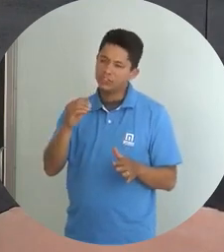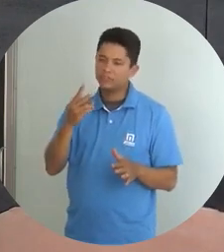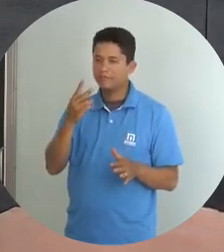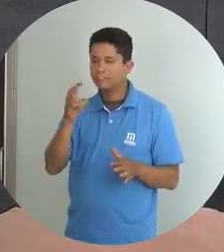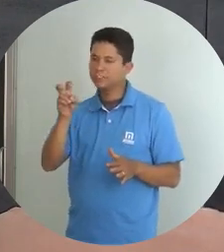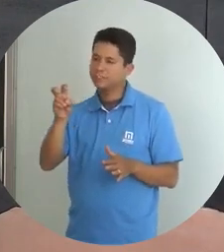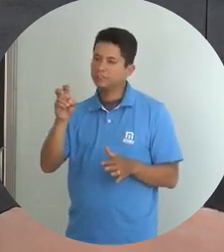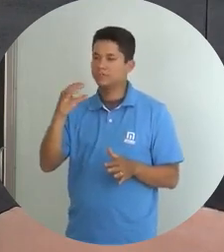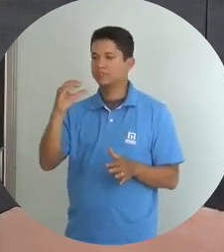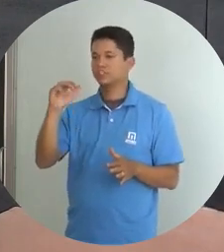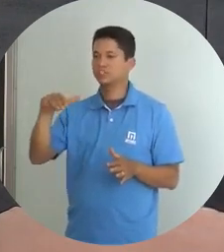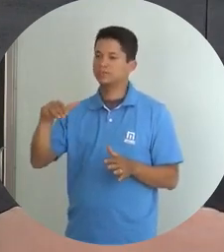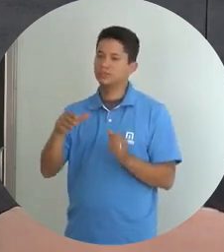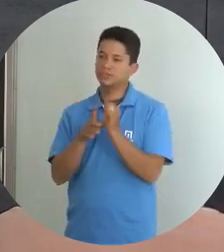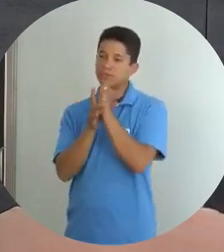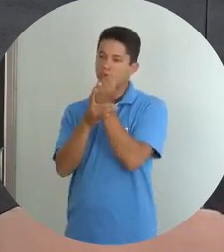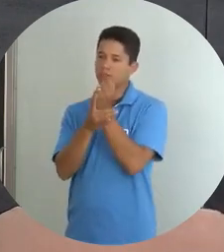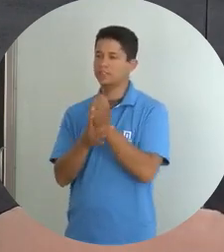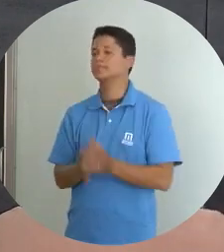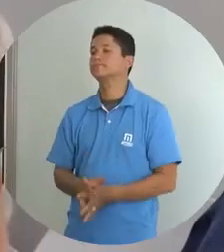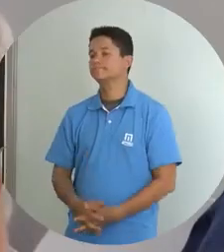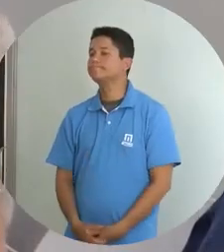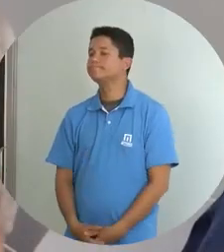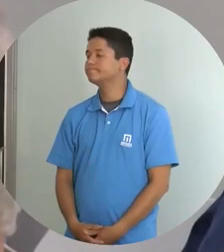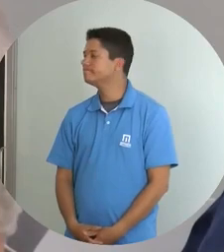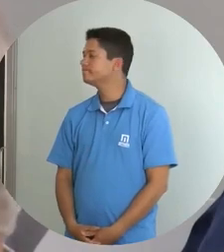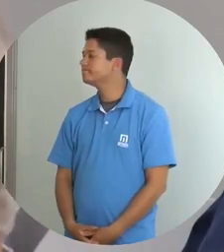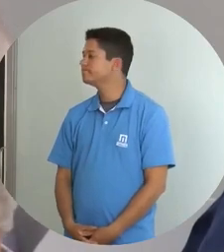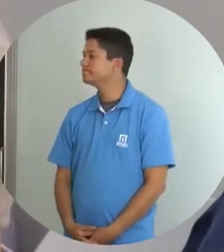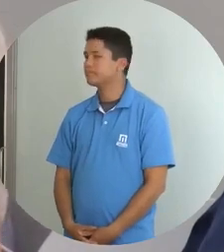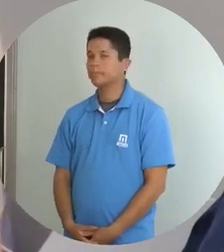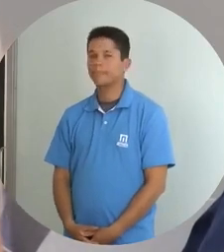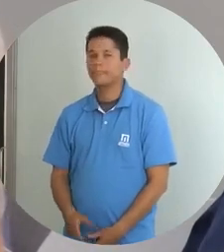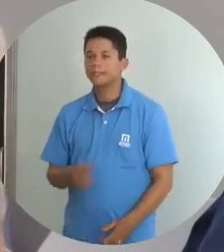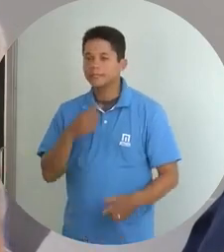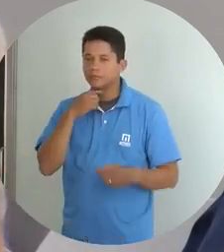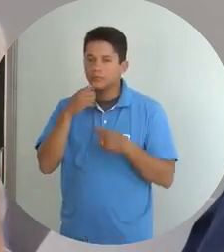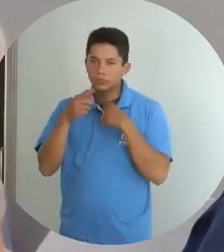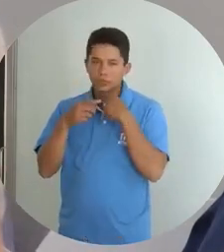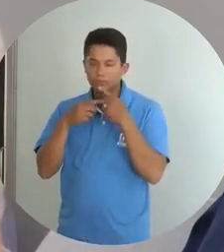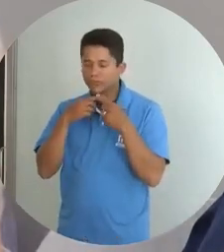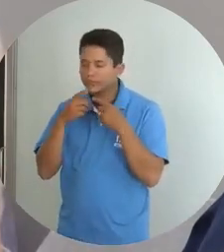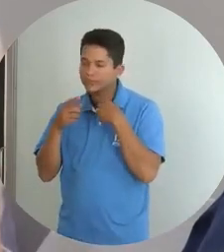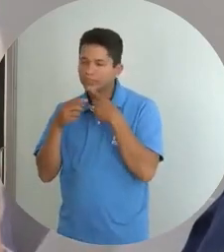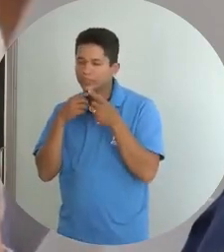para uma segurança aí. Uma dúvida com relação ao pré-dimensionamento ou